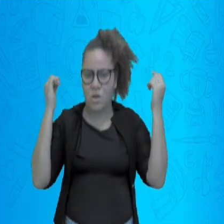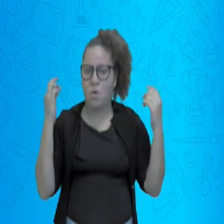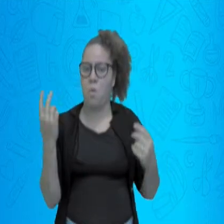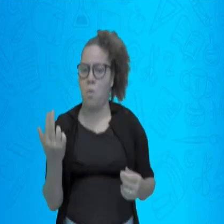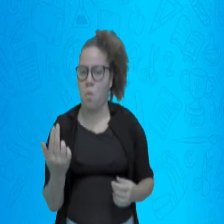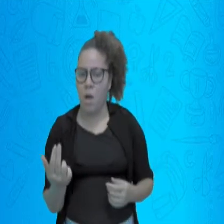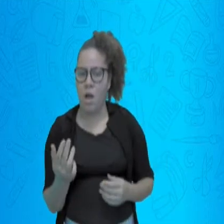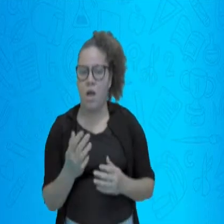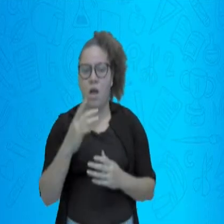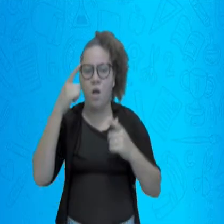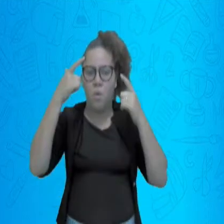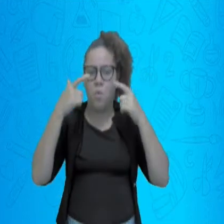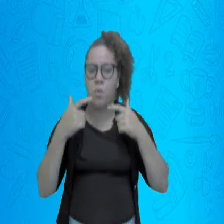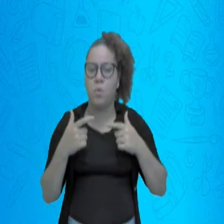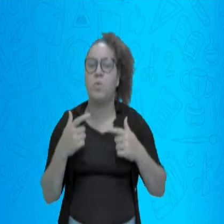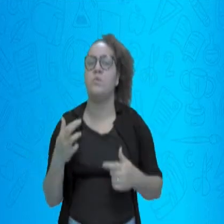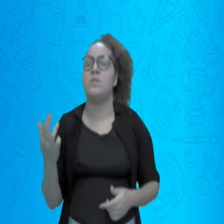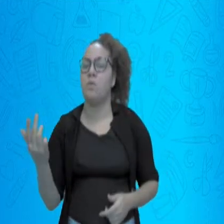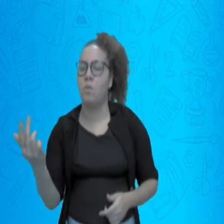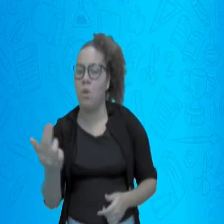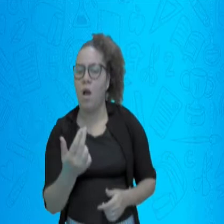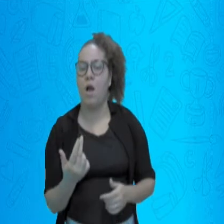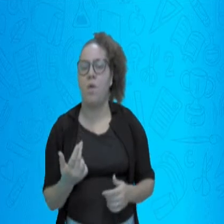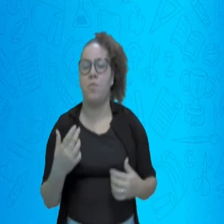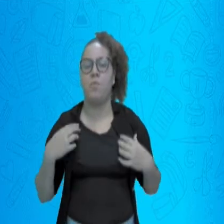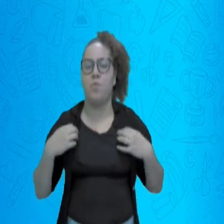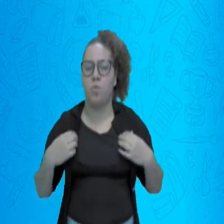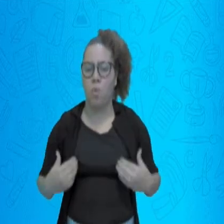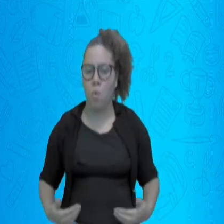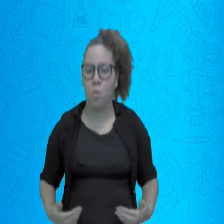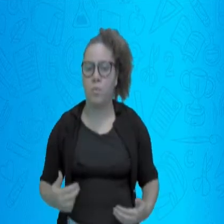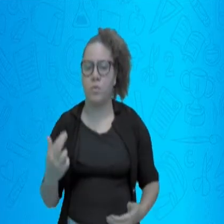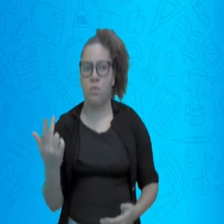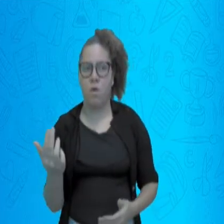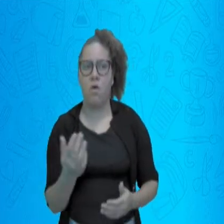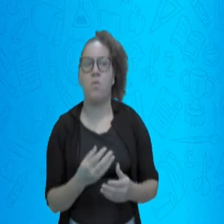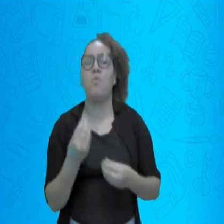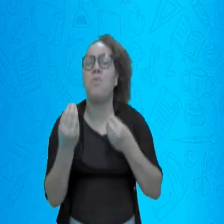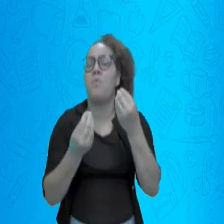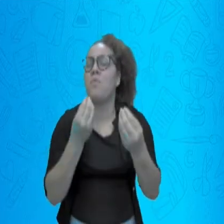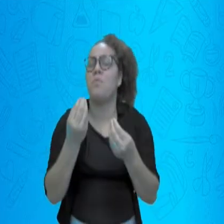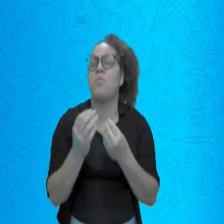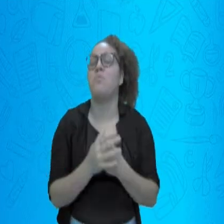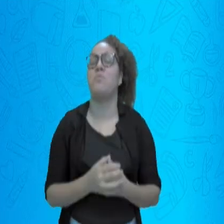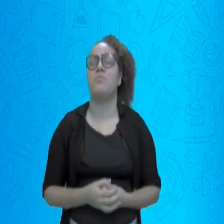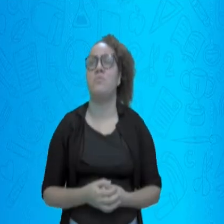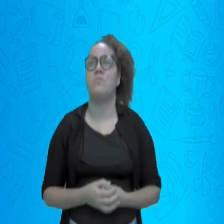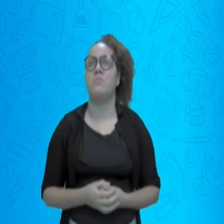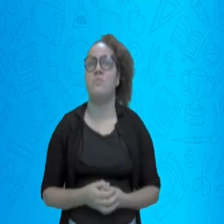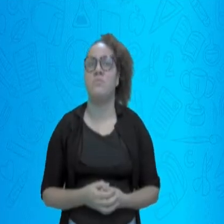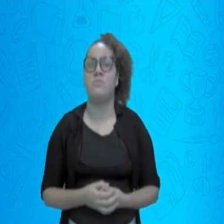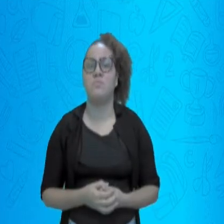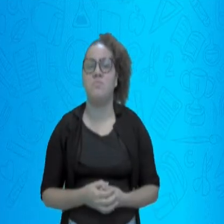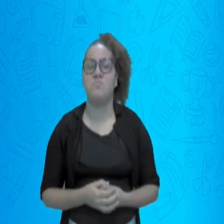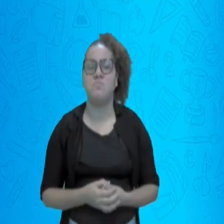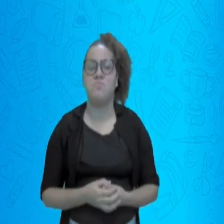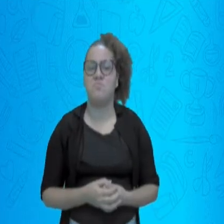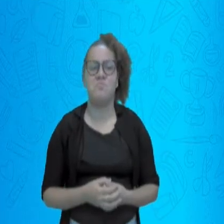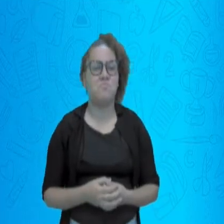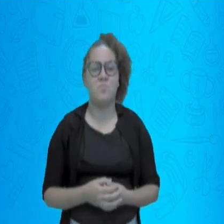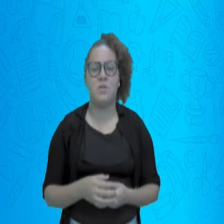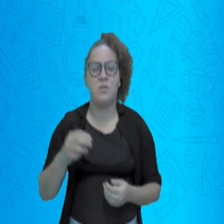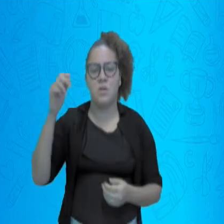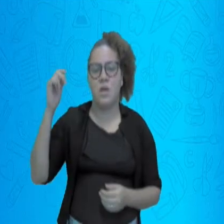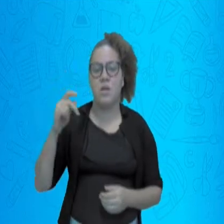o gosto das pessoas seriam iguais. Olha só aqui uma imagem com um monte de pessoas idênticas, idêntico